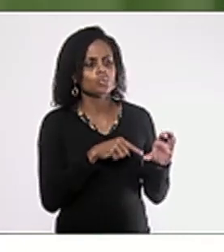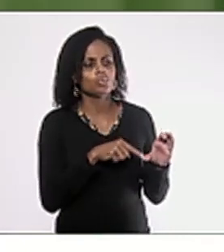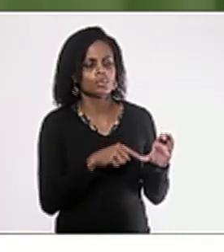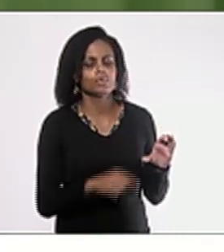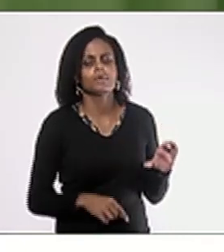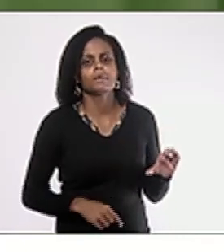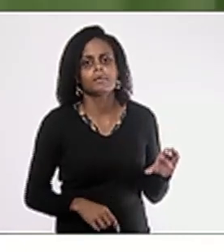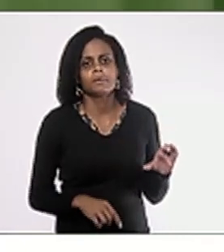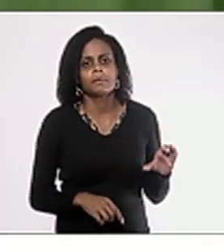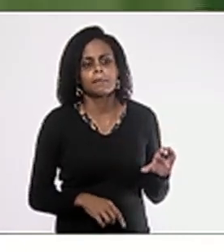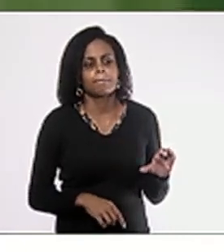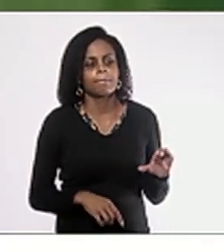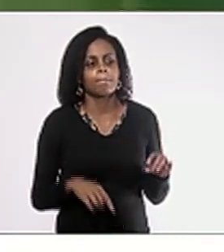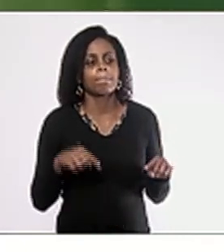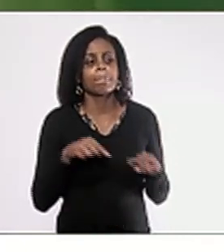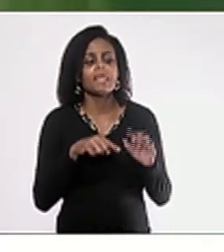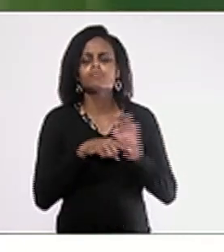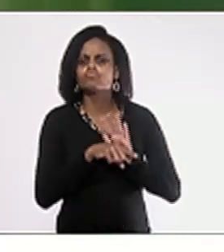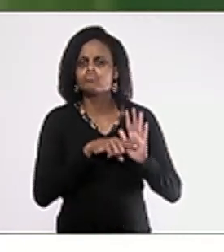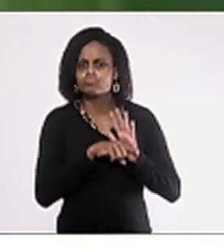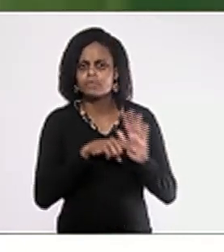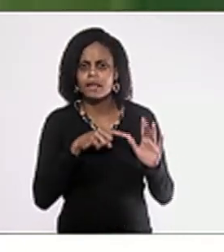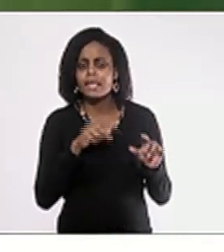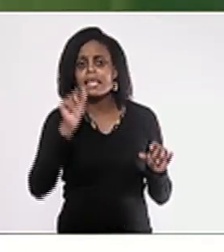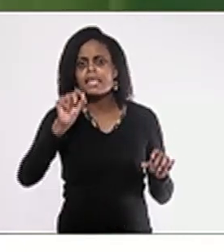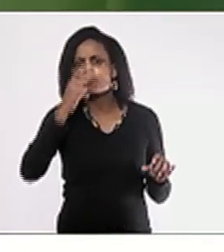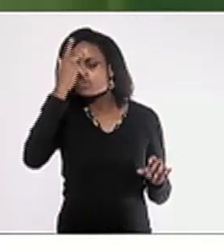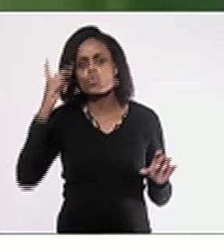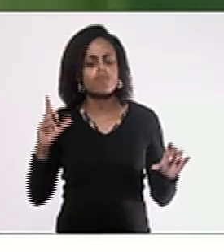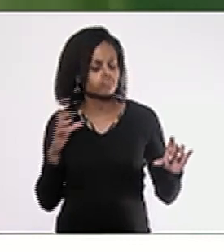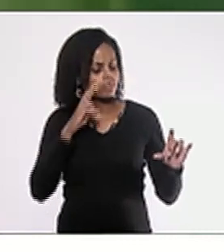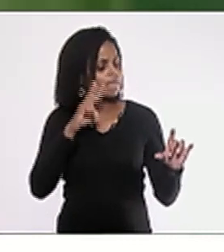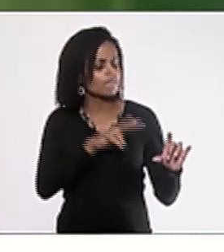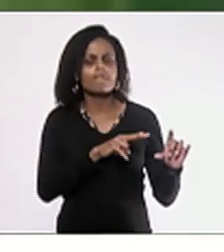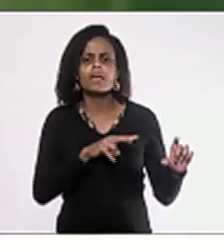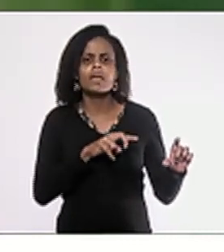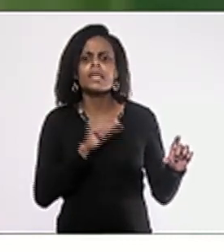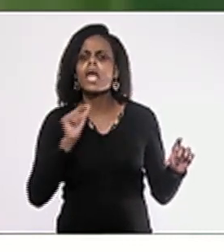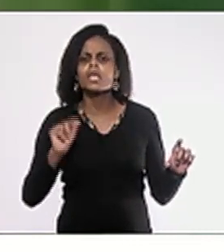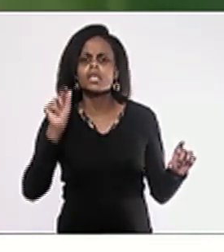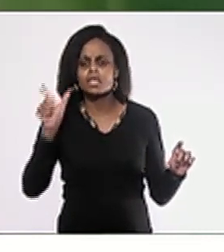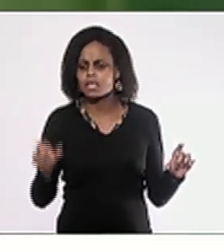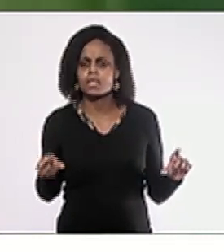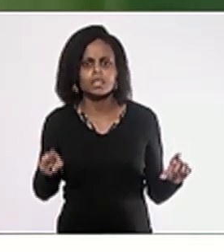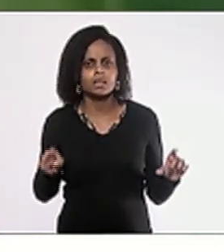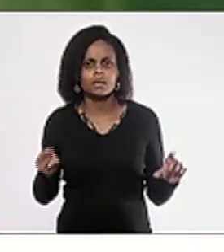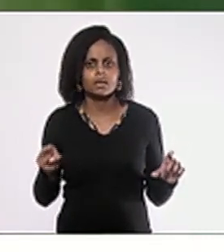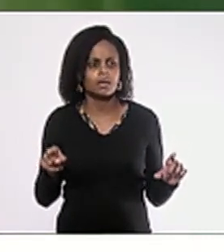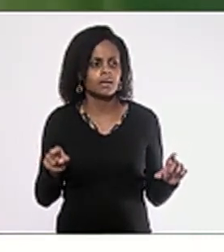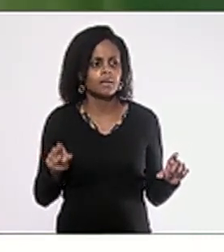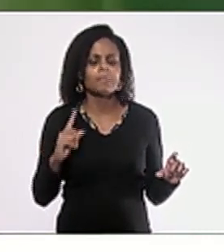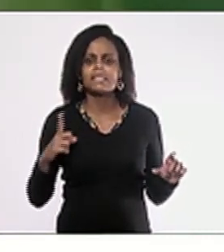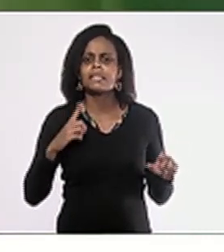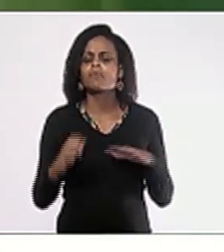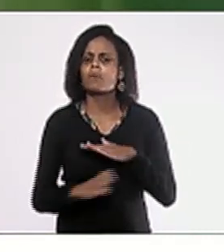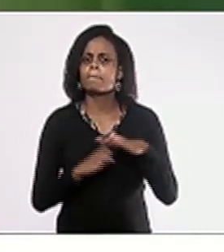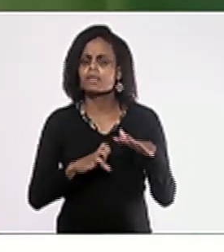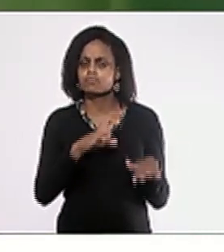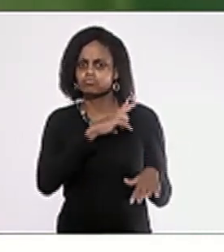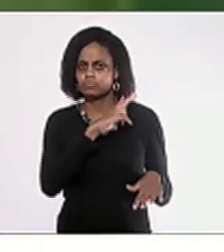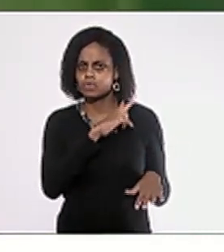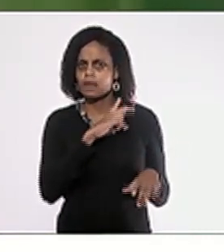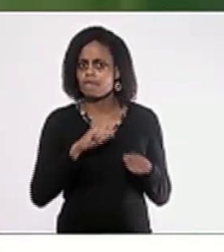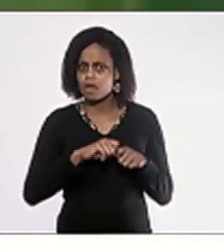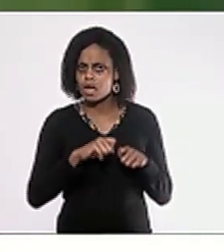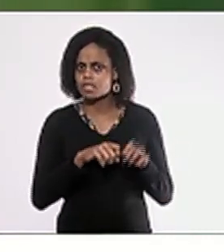fazer. Essa aferição é feita por quem? Você acho que já colocou isso, mas existe alguma empresa privada que